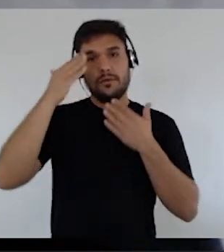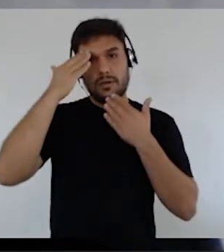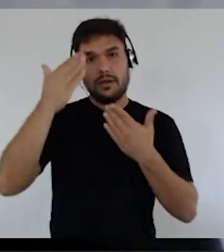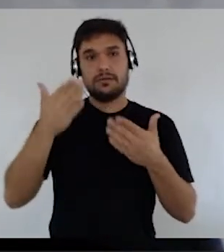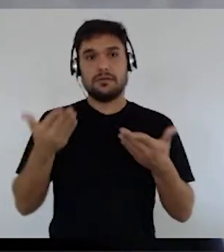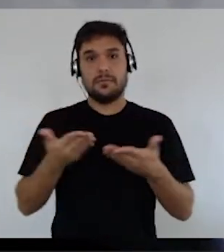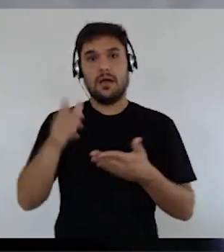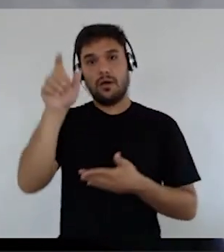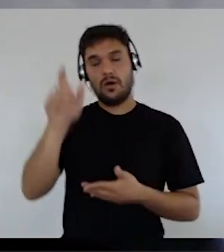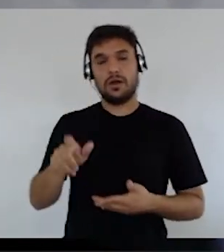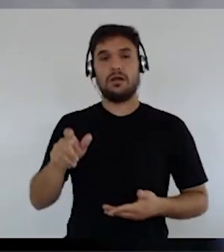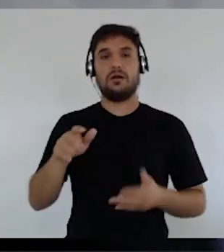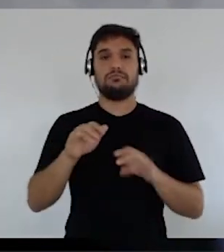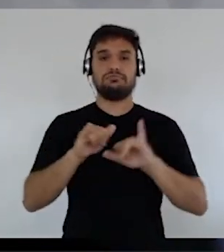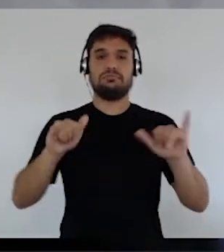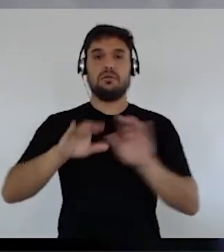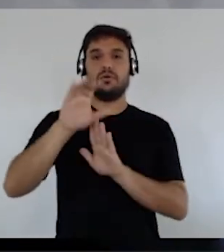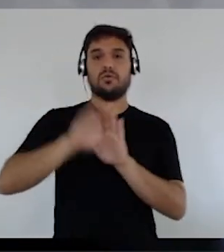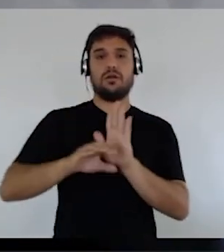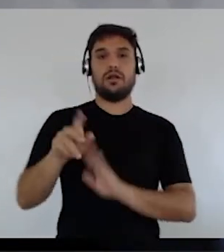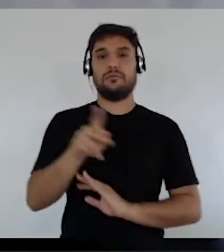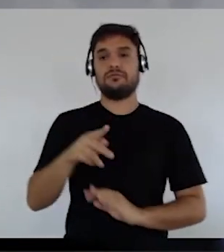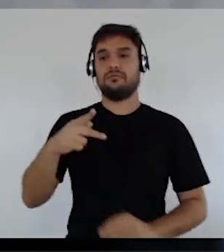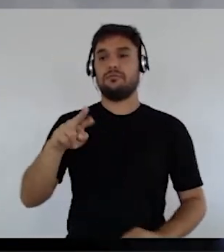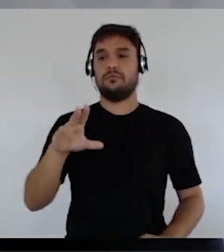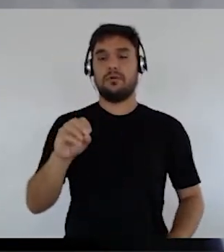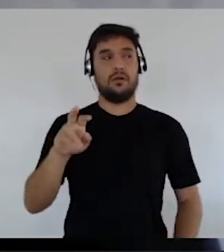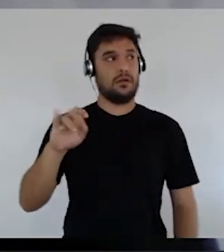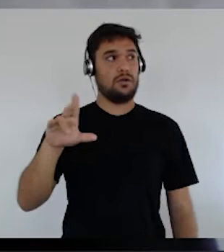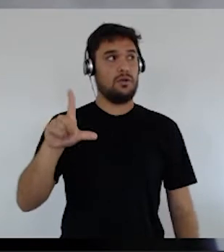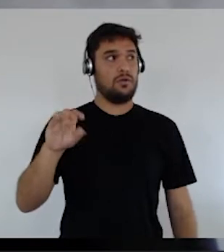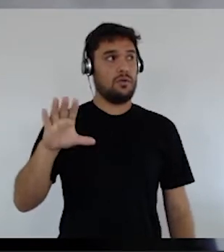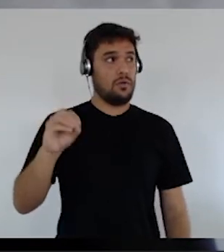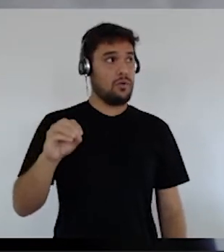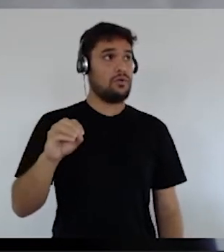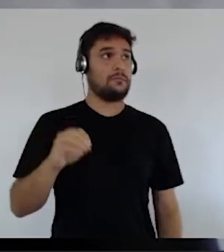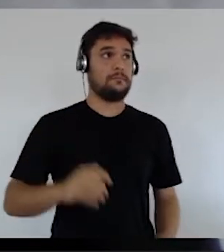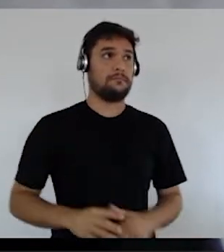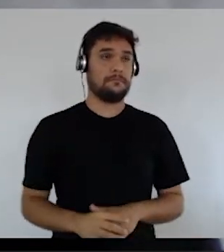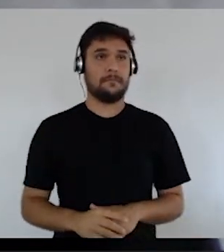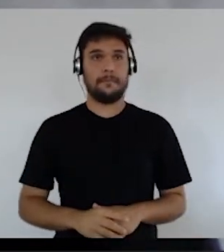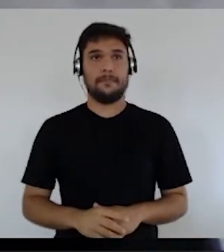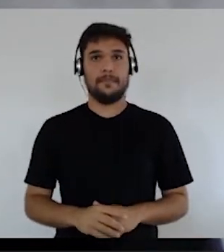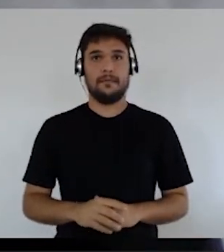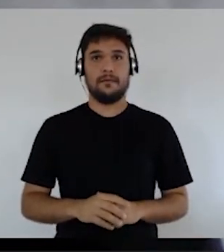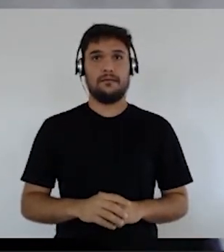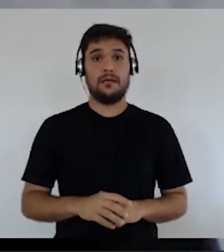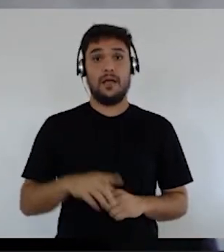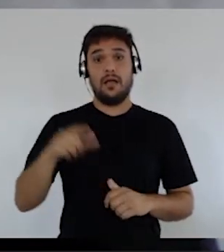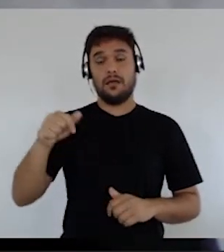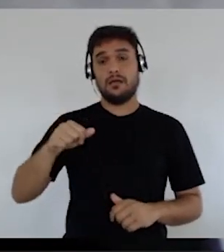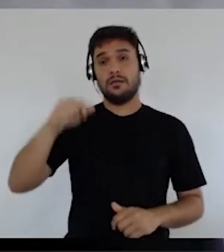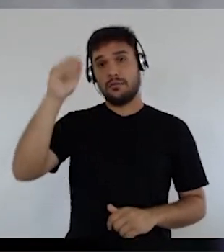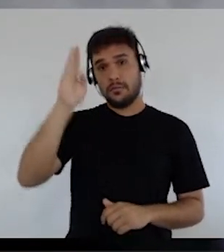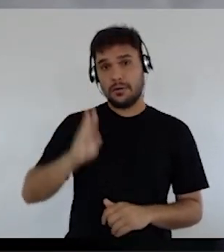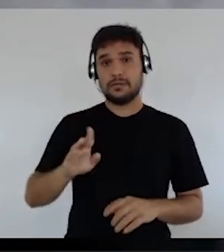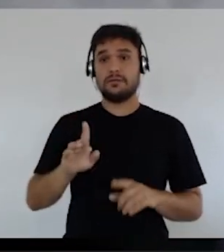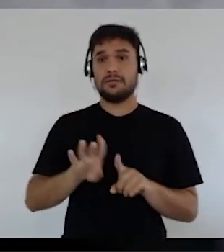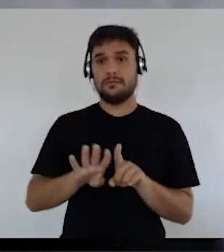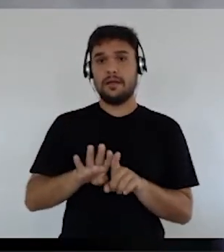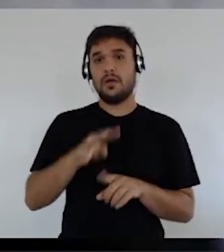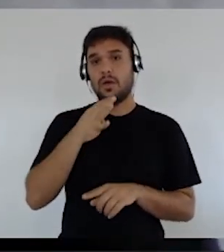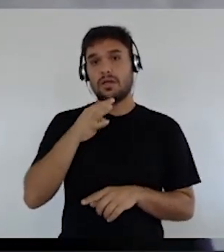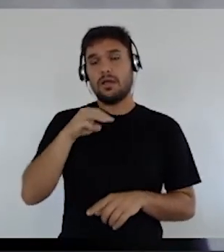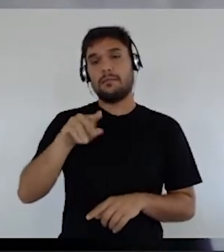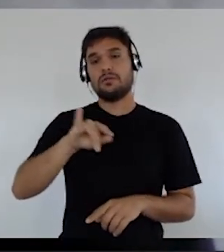passo ao registro curricular do professor Paulo Henrique Lucon, que no Brasil, como também conhecemos a